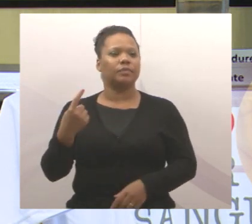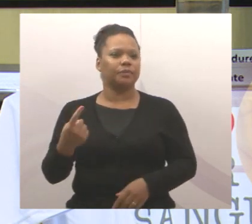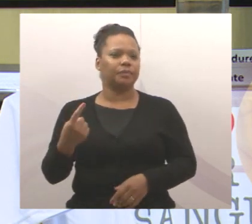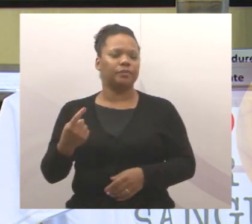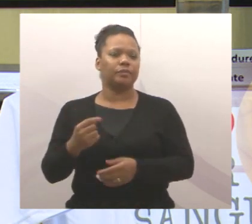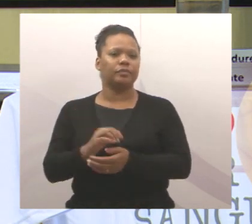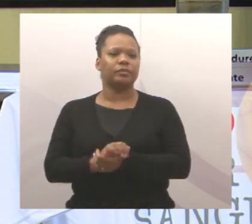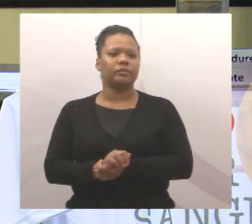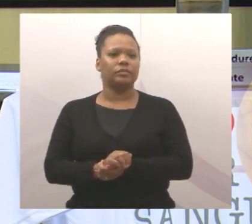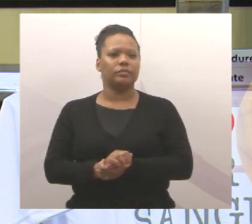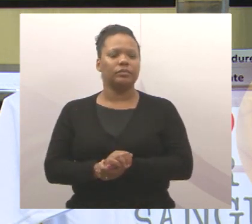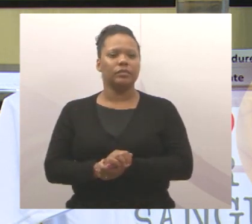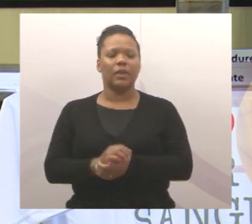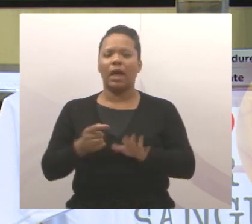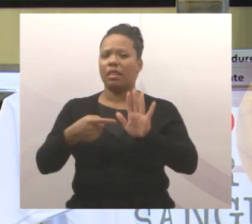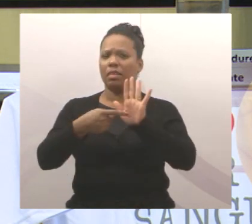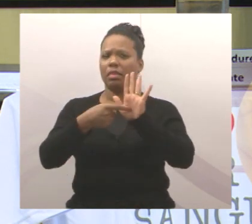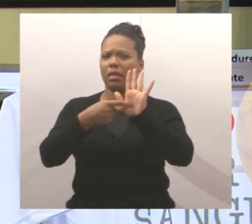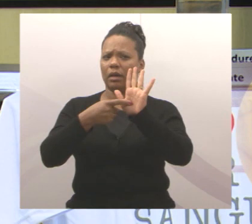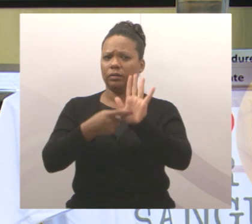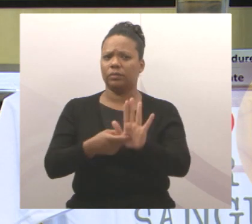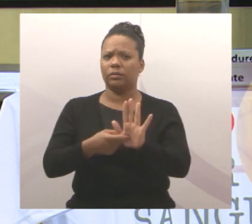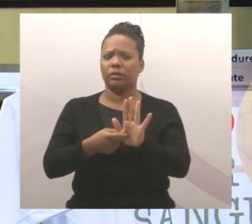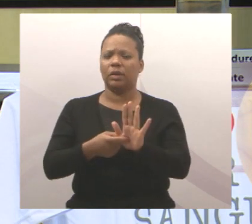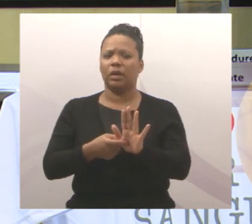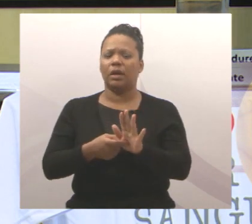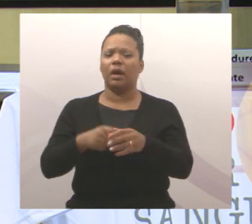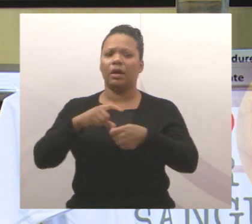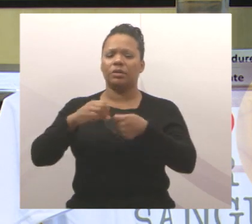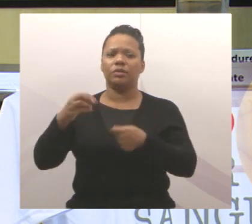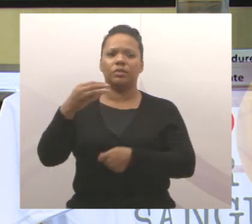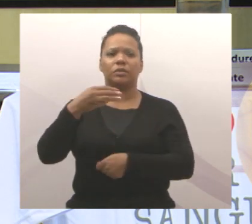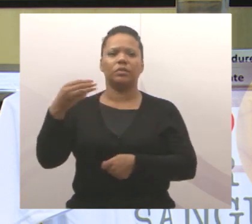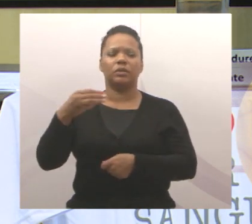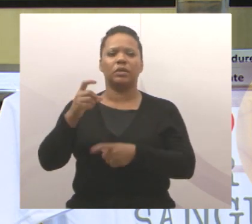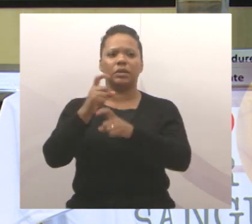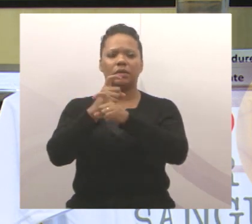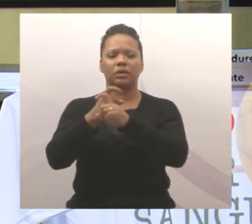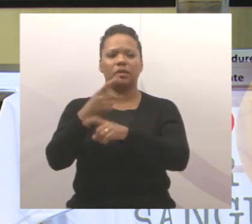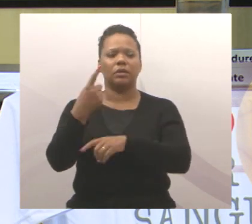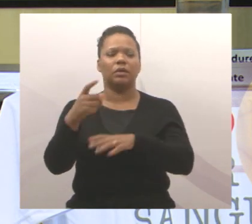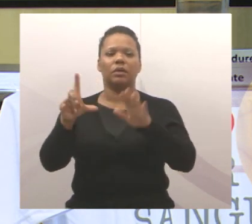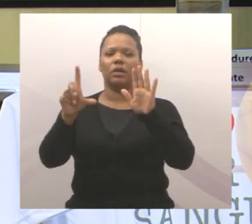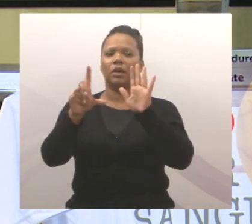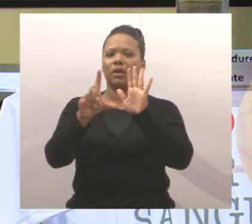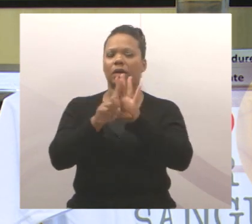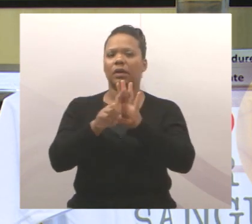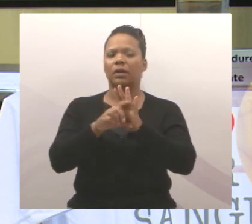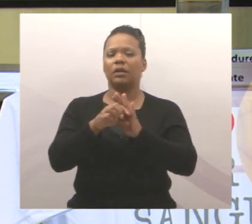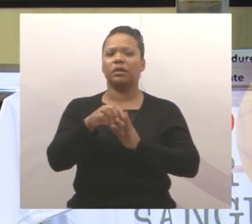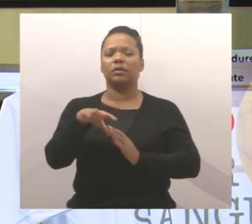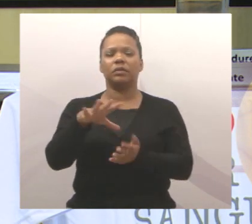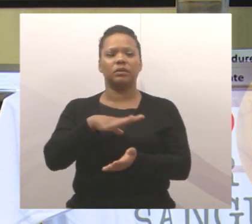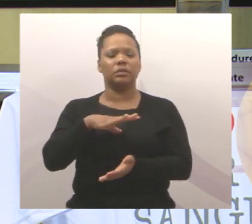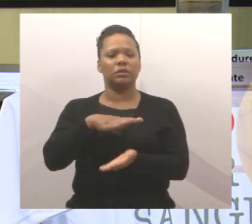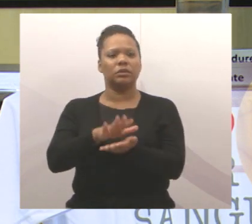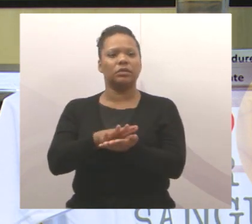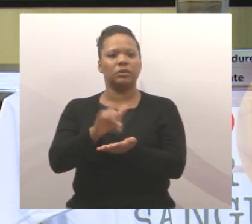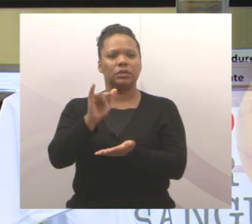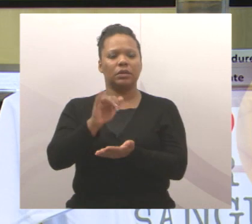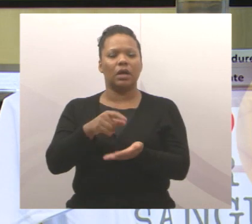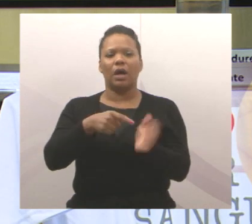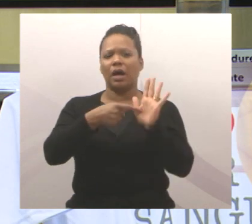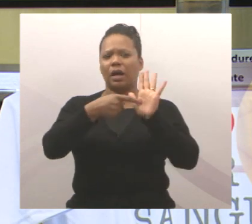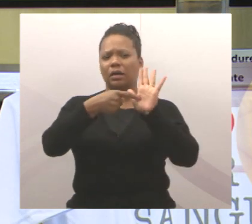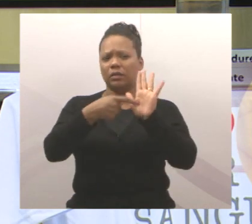Da admissibilidade da denúncia. O artigo 33, inciso 1, da Lei Orgânica do município de Jacareí, a